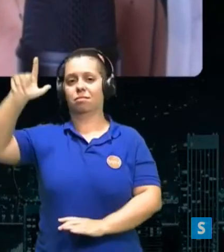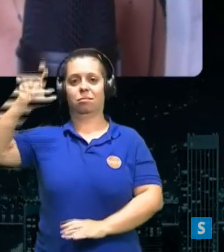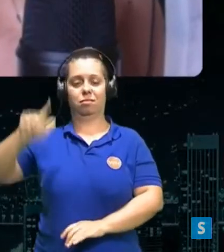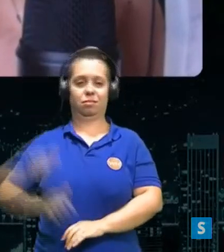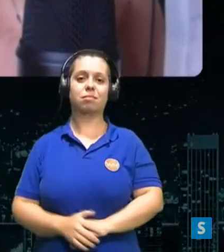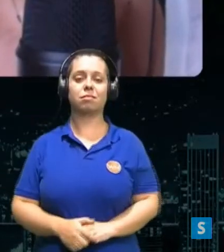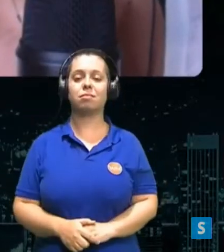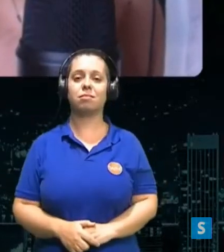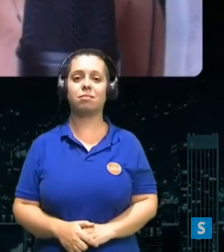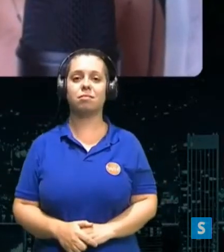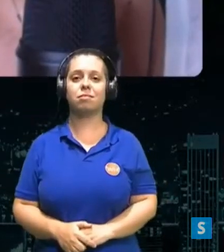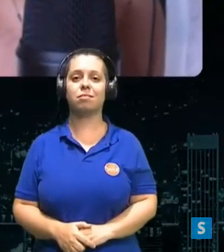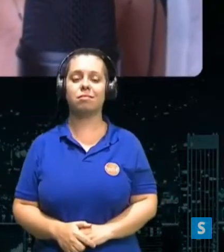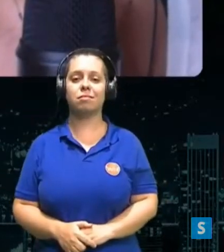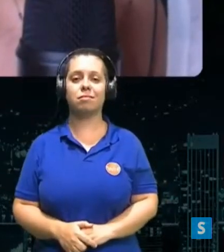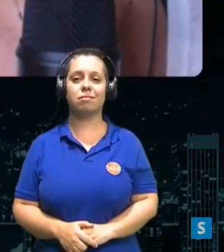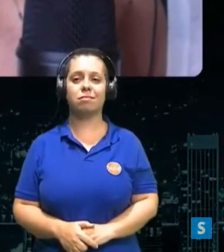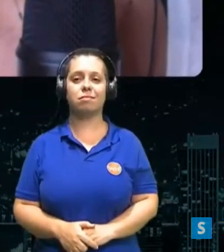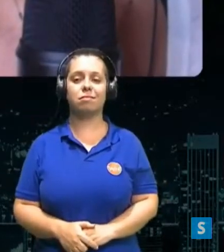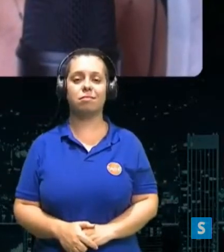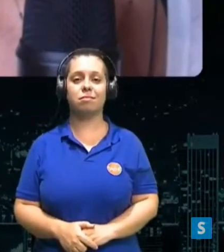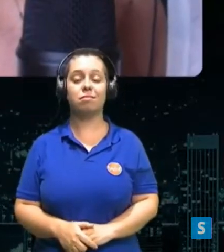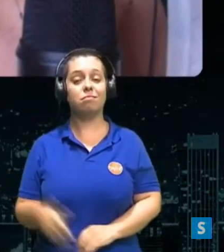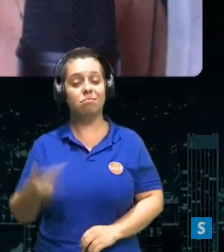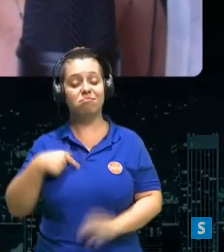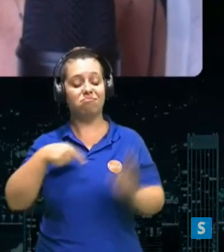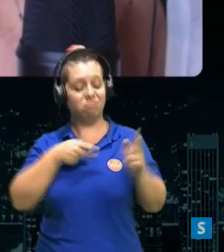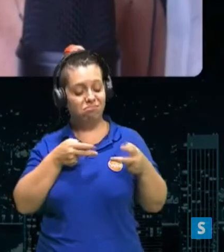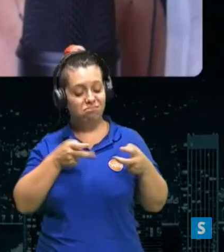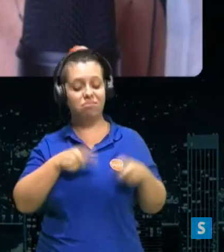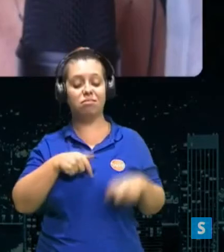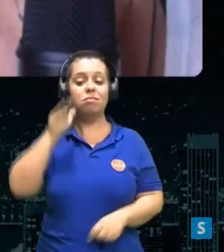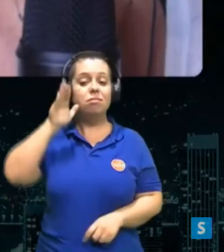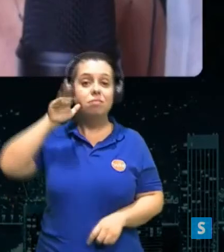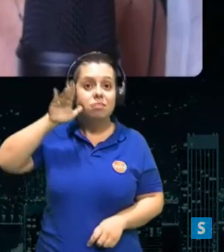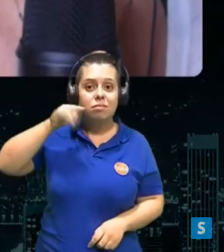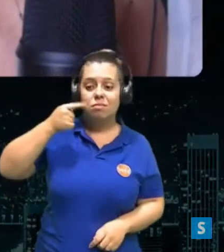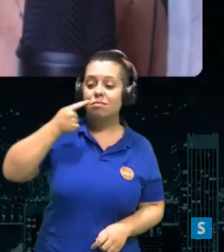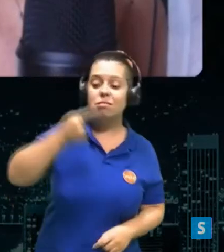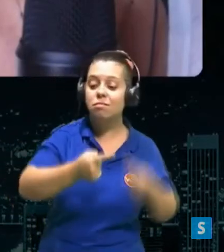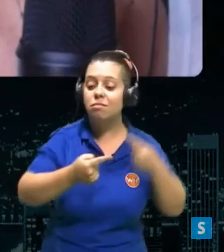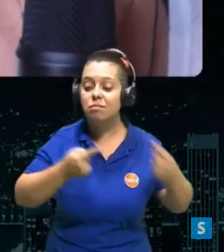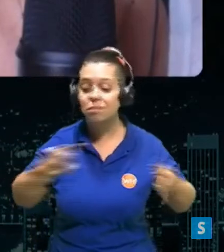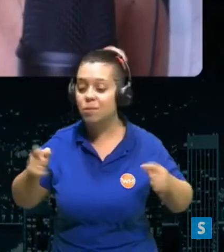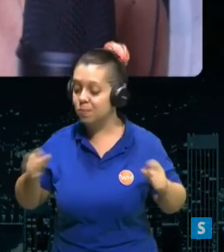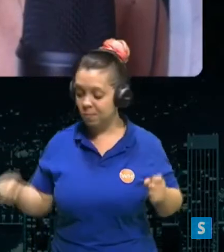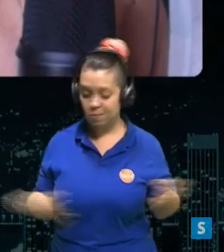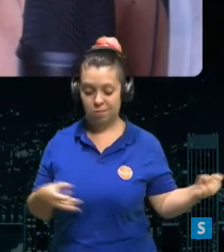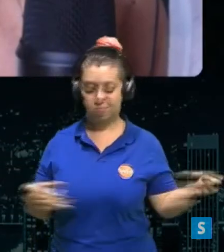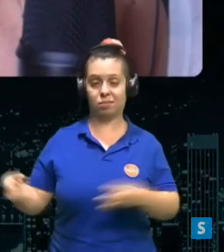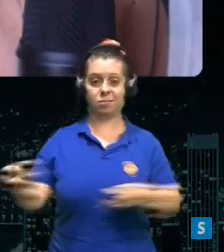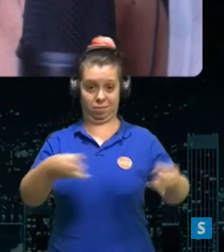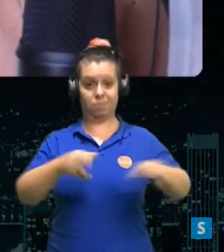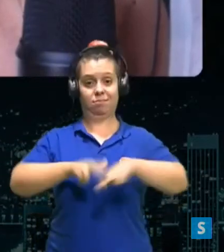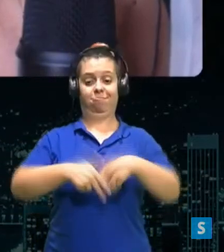isso estamos curiosos com todas as inovações que estão sendo produzidas em função da nossa circunstância e